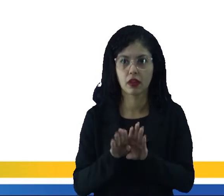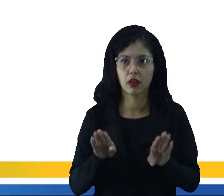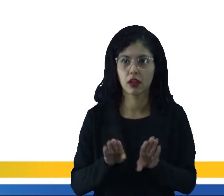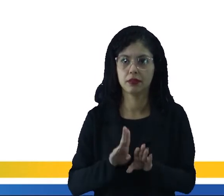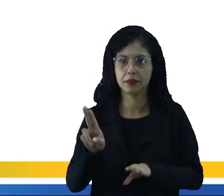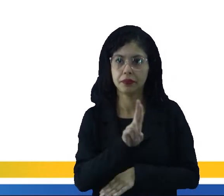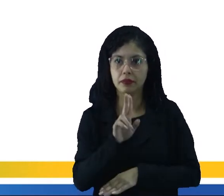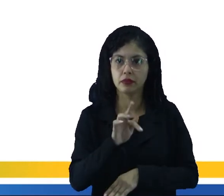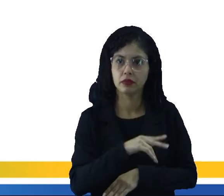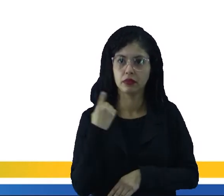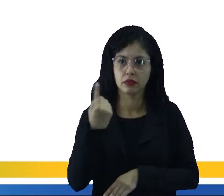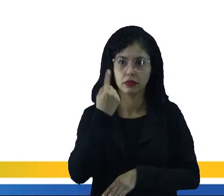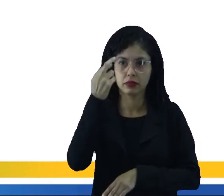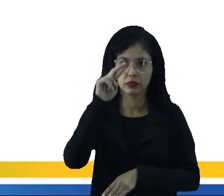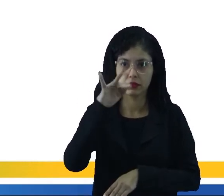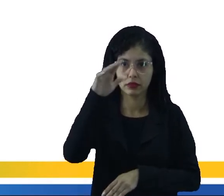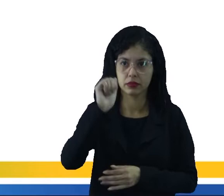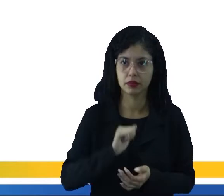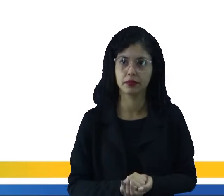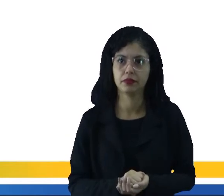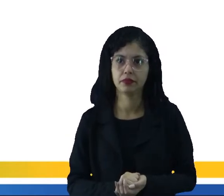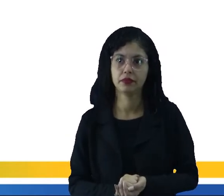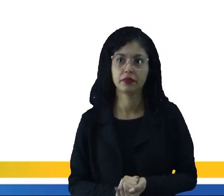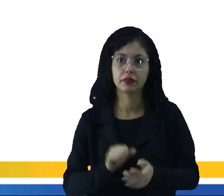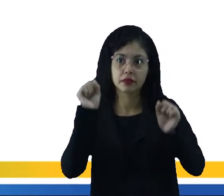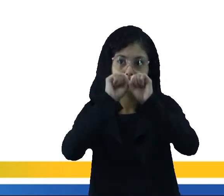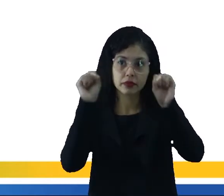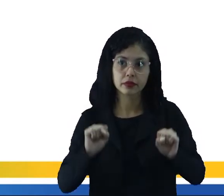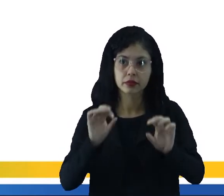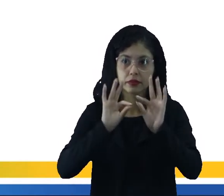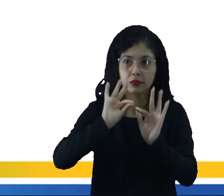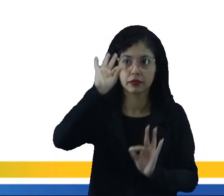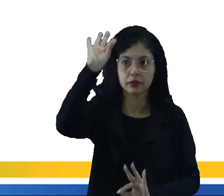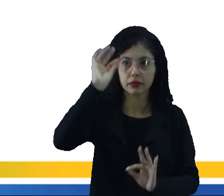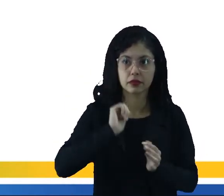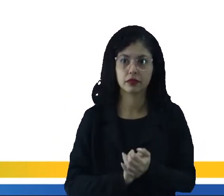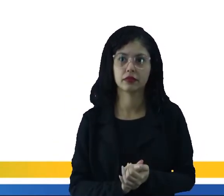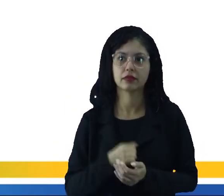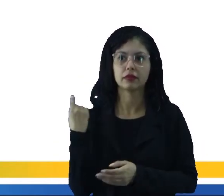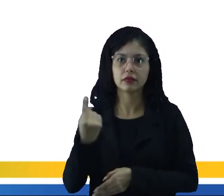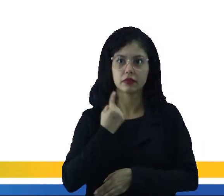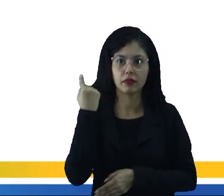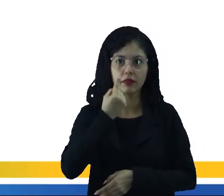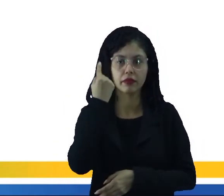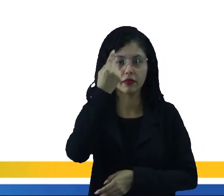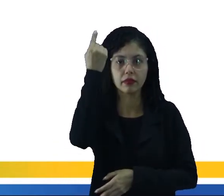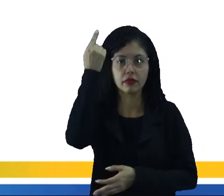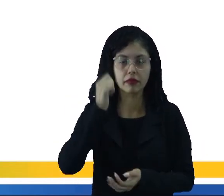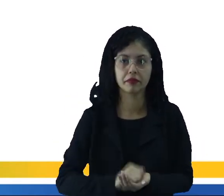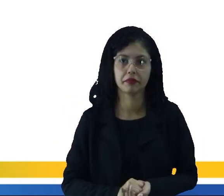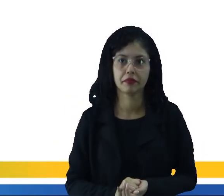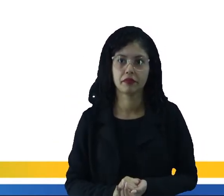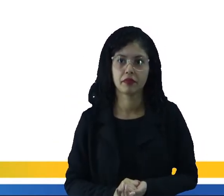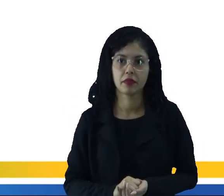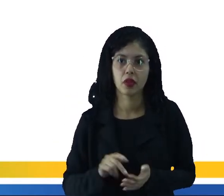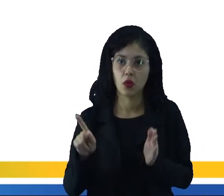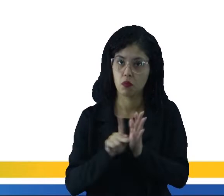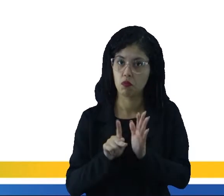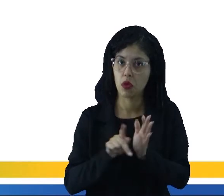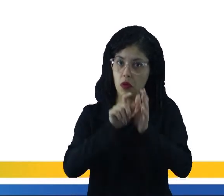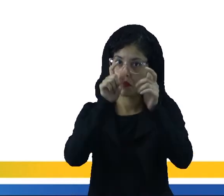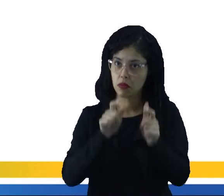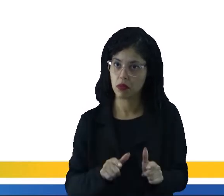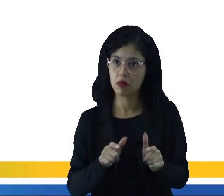hipissometria, também chamada de altimetria, é o sistema de medição e representação das altitudes de um